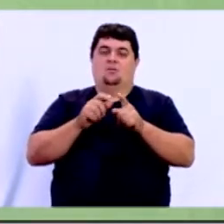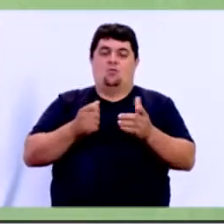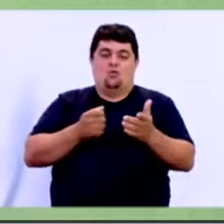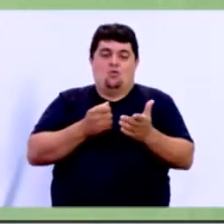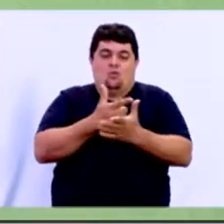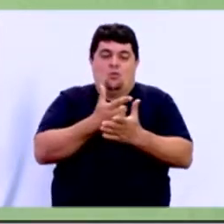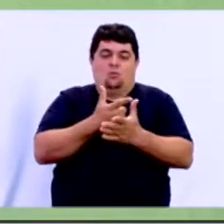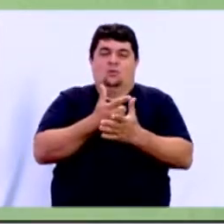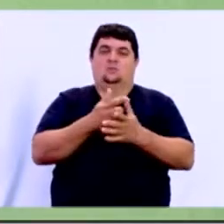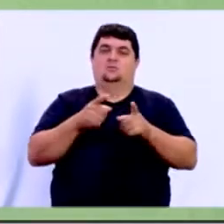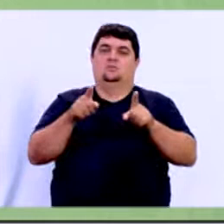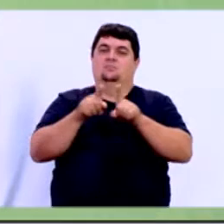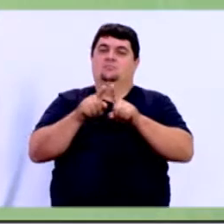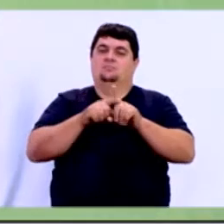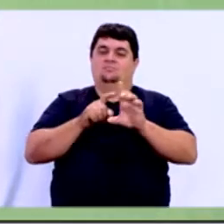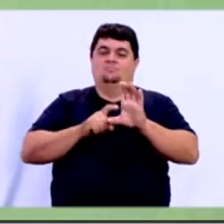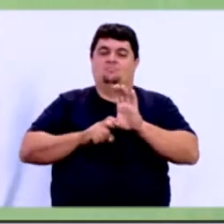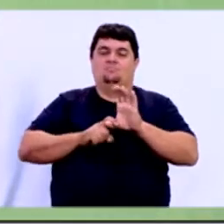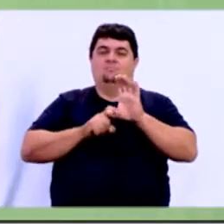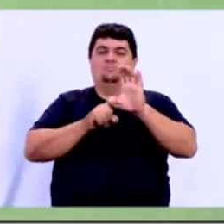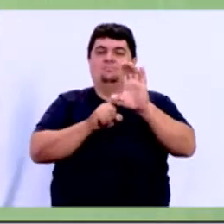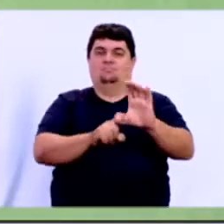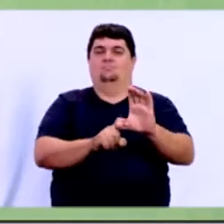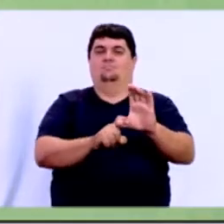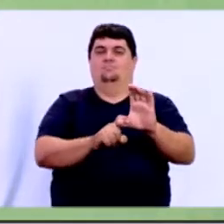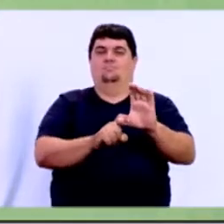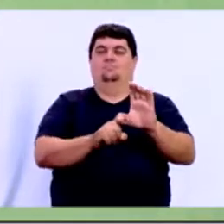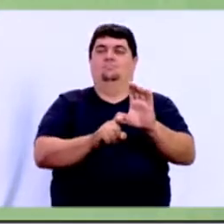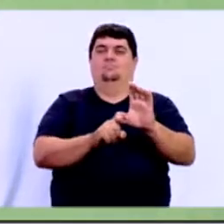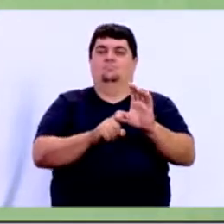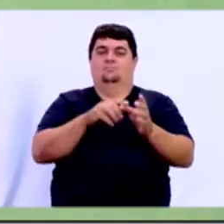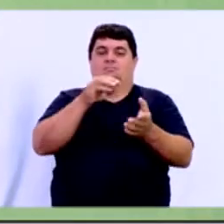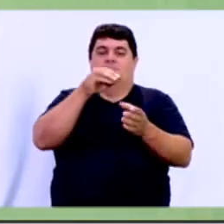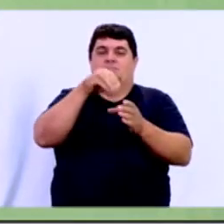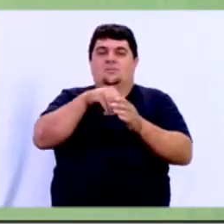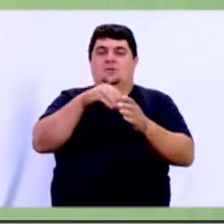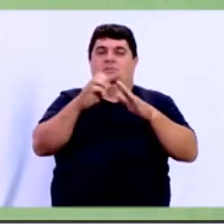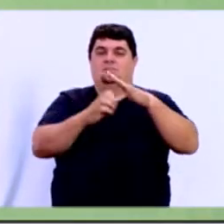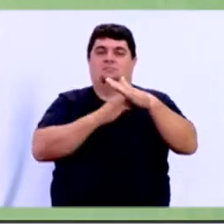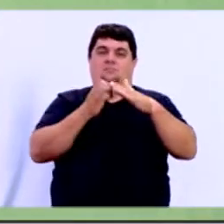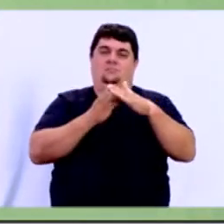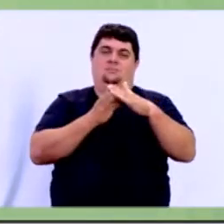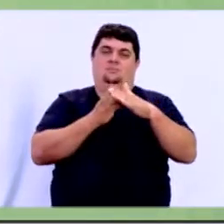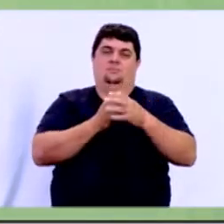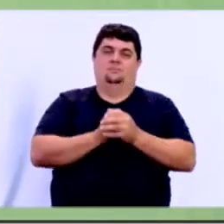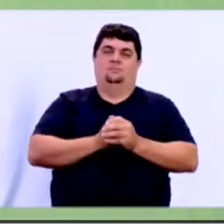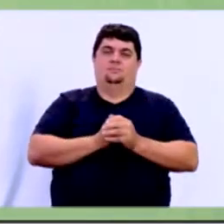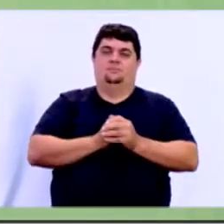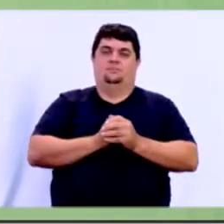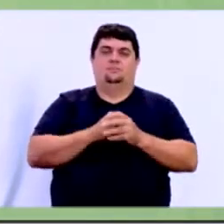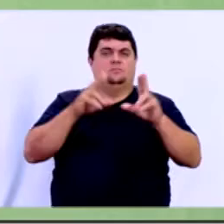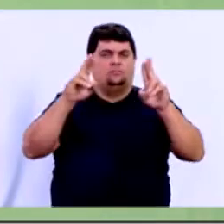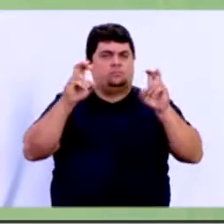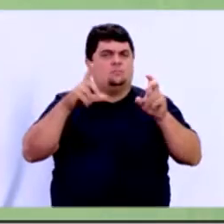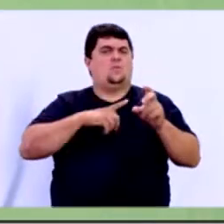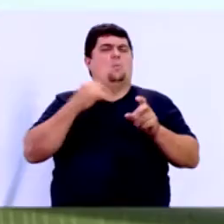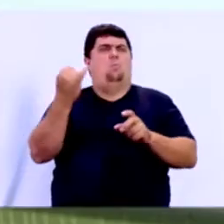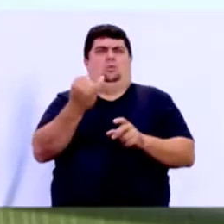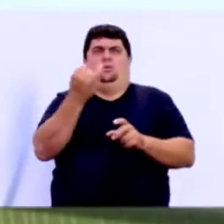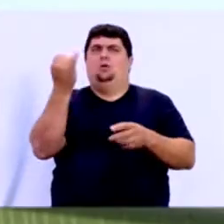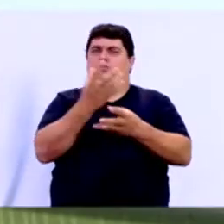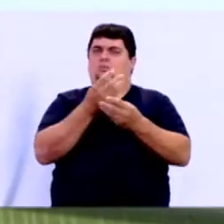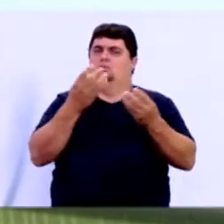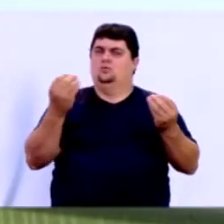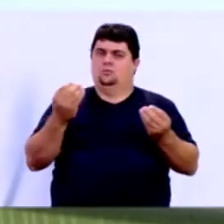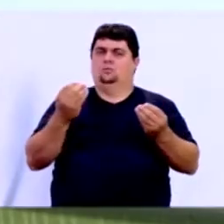de compras e nós vamos falar de despesas dentro da organização. É um tema bastante importante, né?